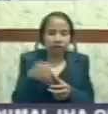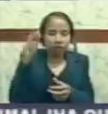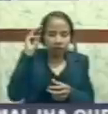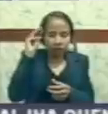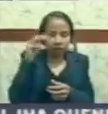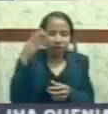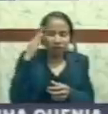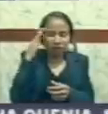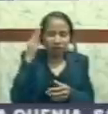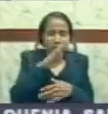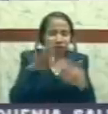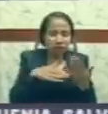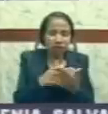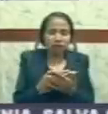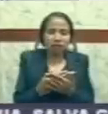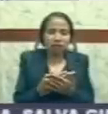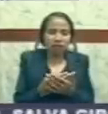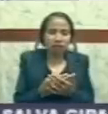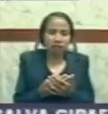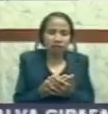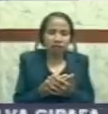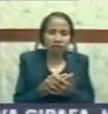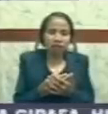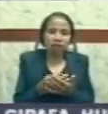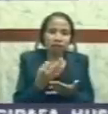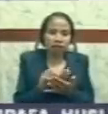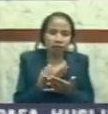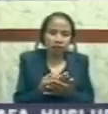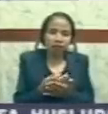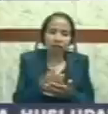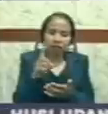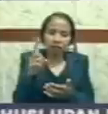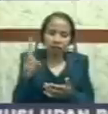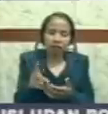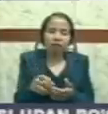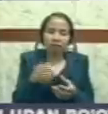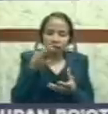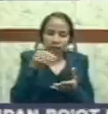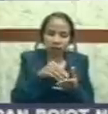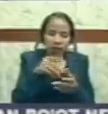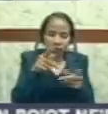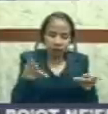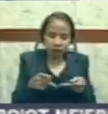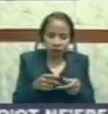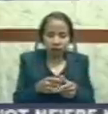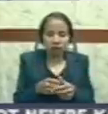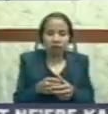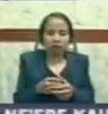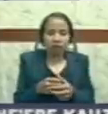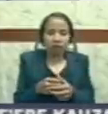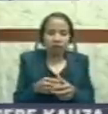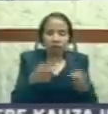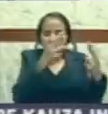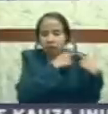tem que dominar detalhadamente cada orçamento e a minha área. O responsável máximo é o ministro.